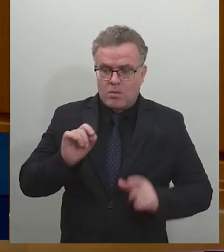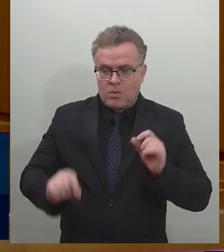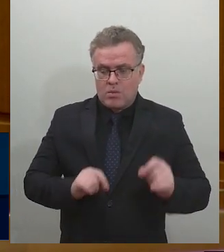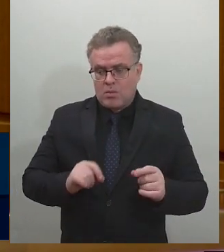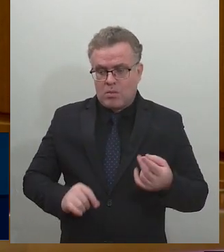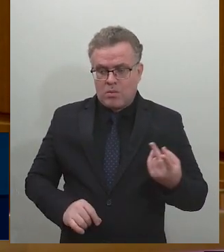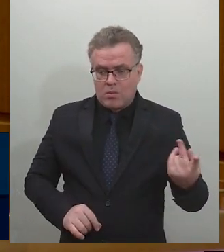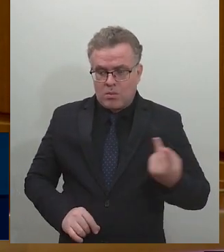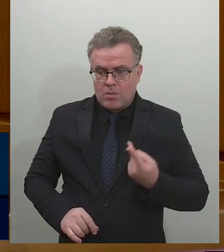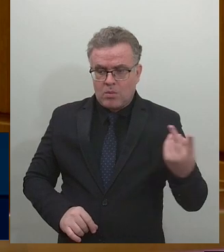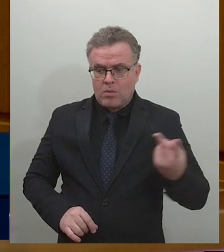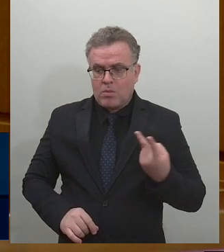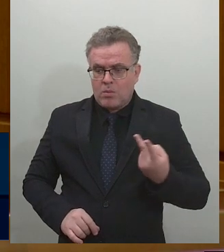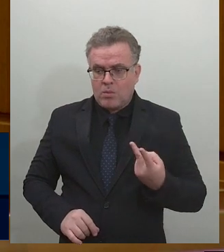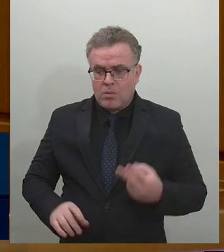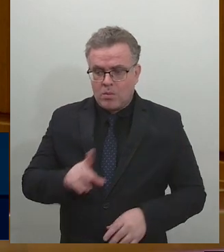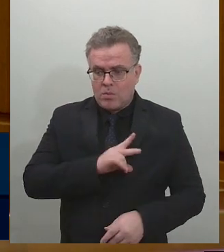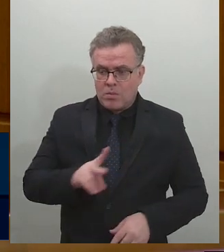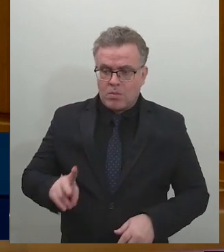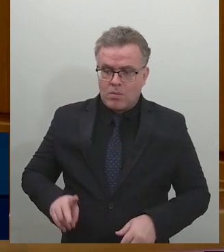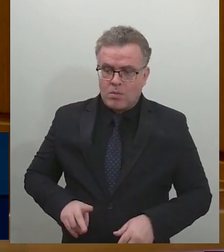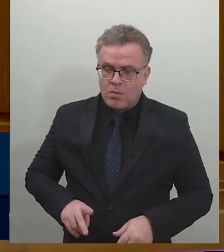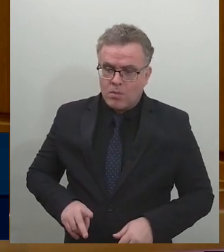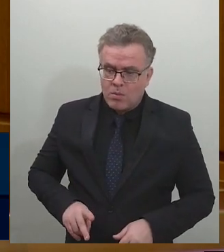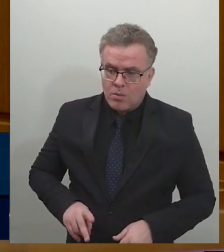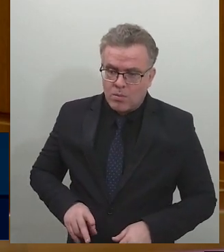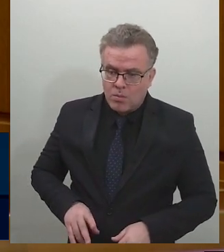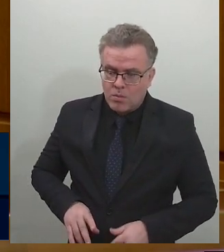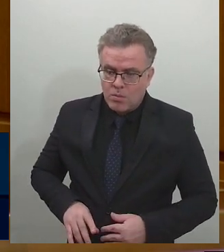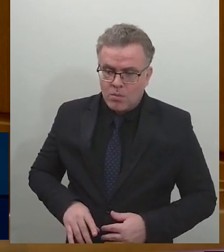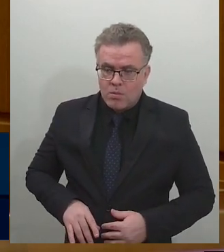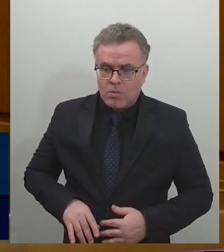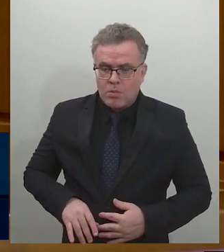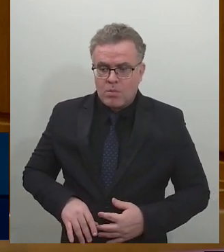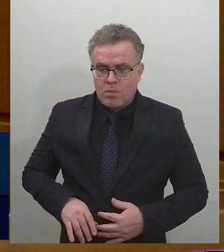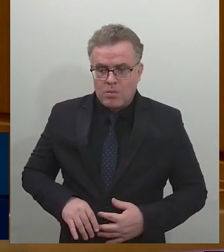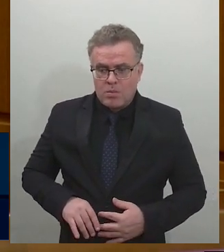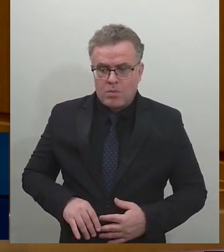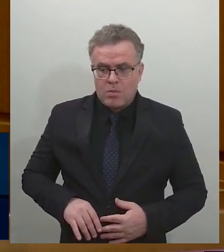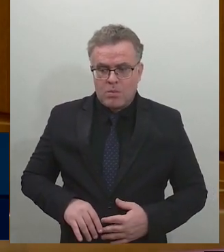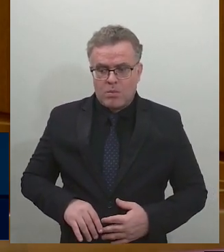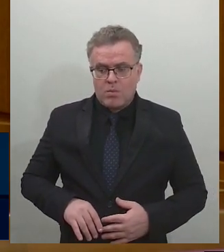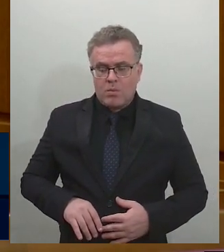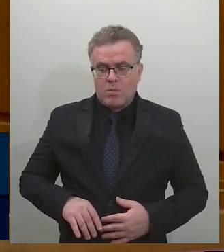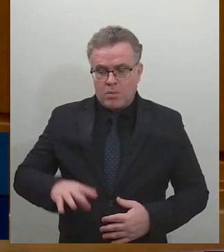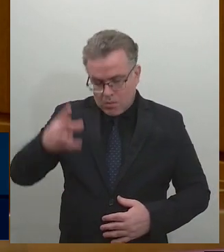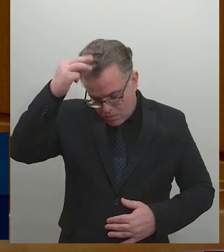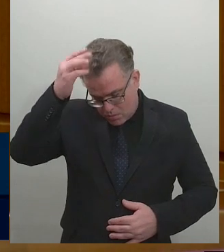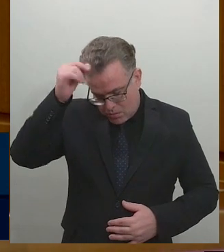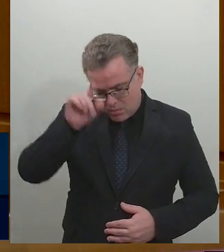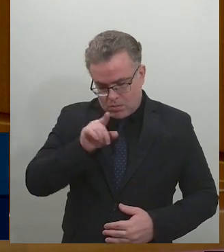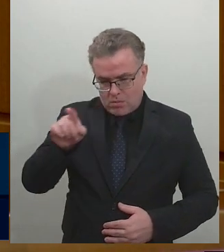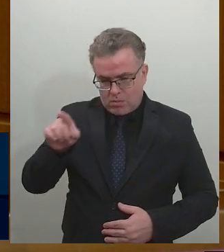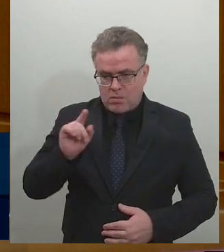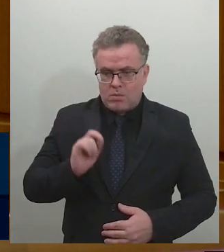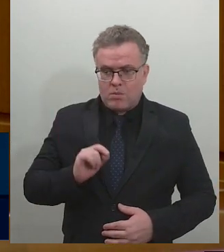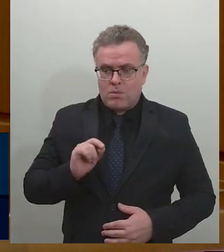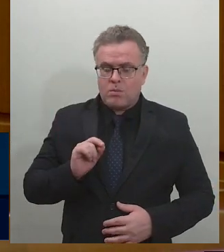lá de São Cristóvão, nosso Paulo Júnior, estivemos naquele hospital